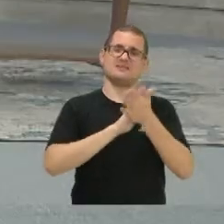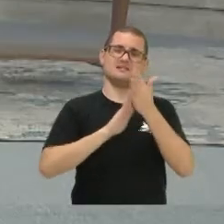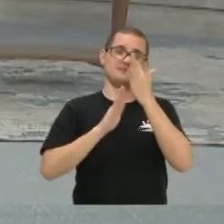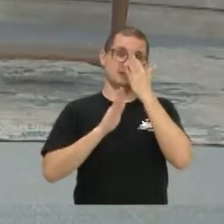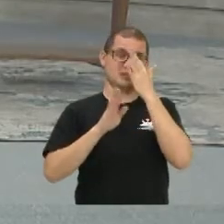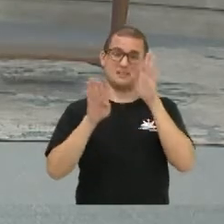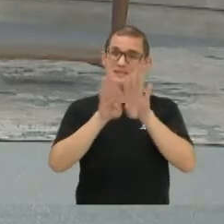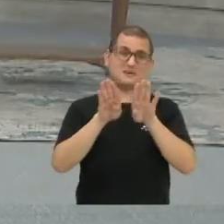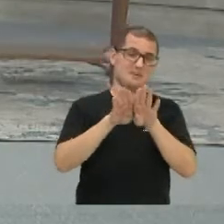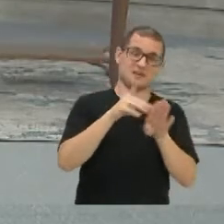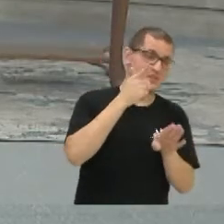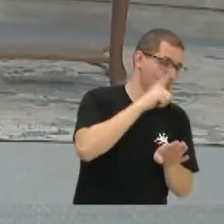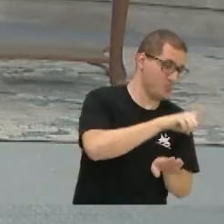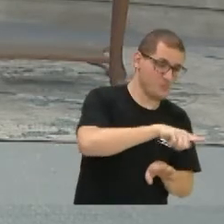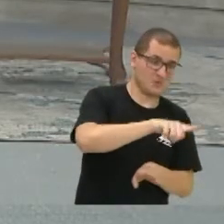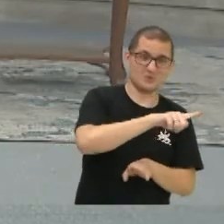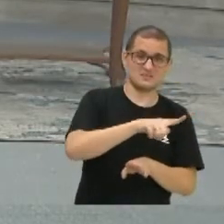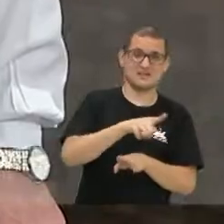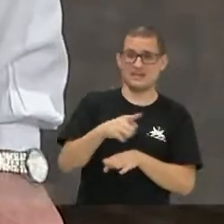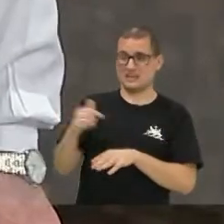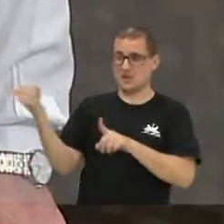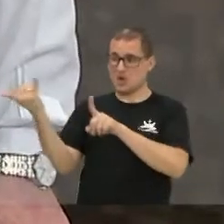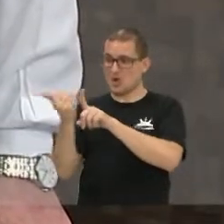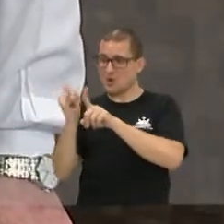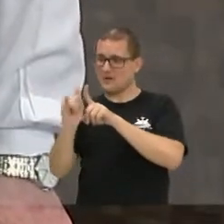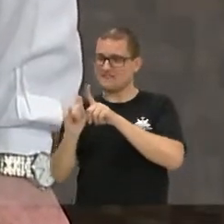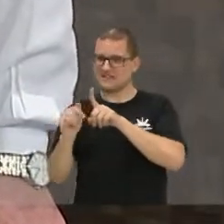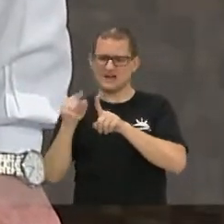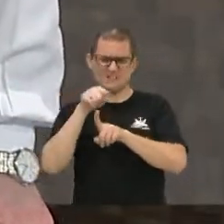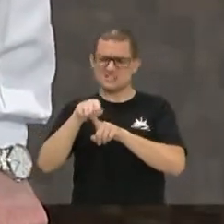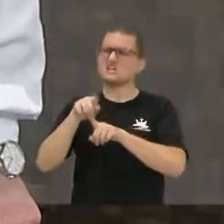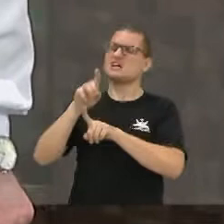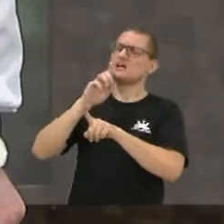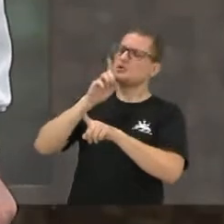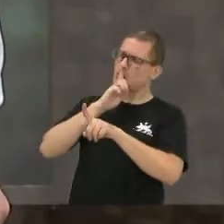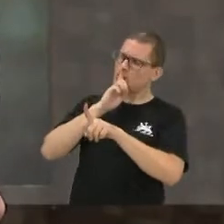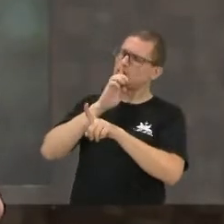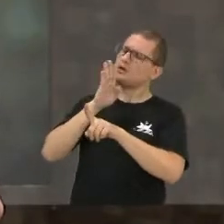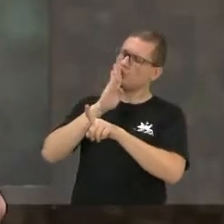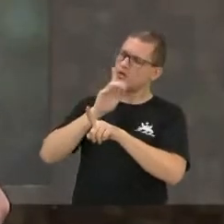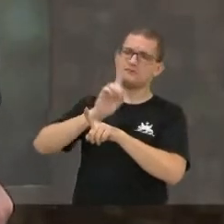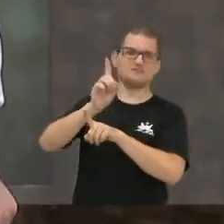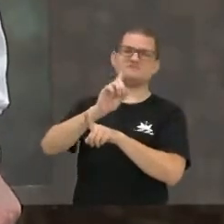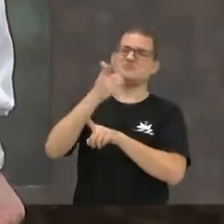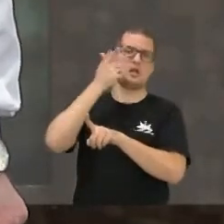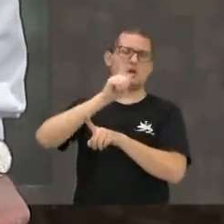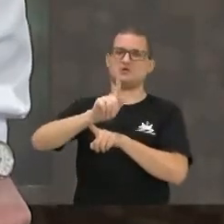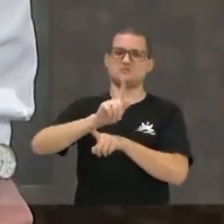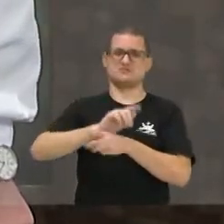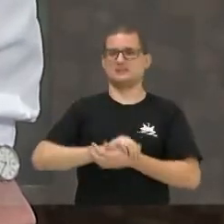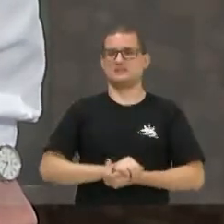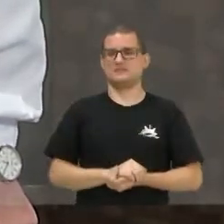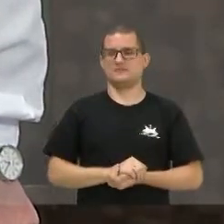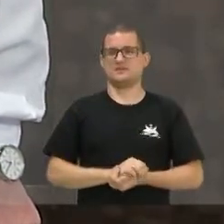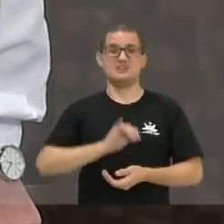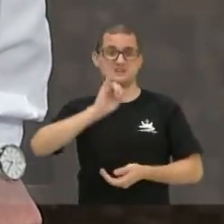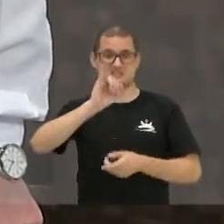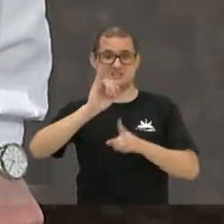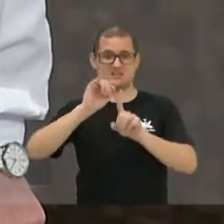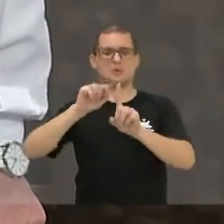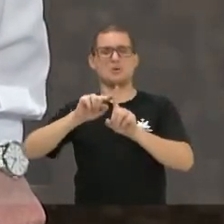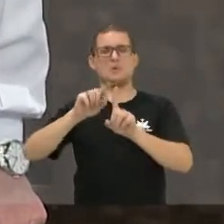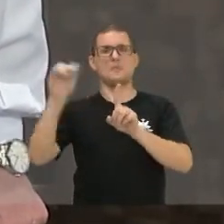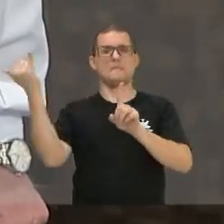o profeta a voz será pronunciada morre um fala outro